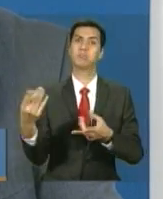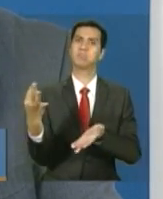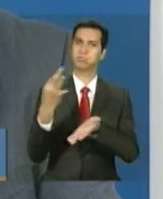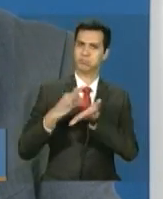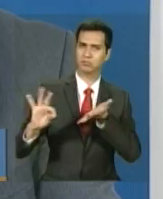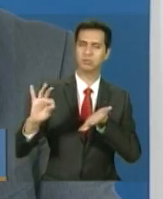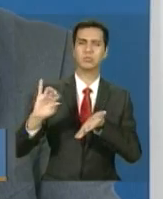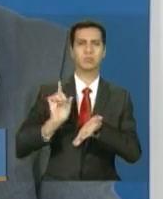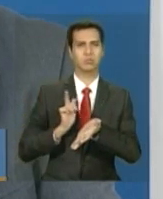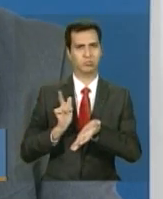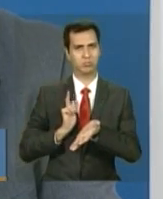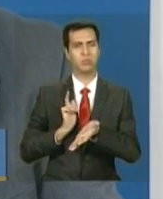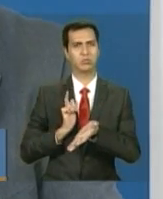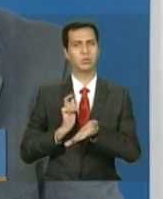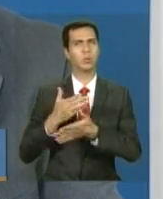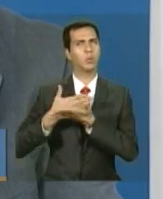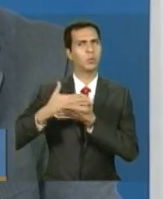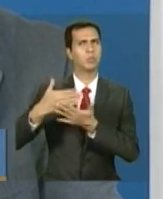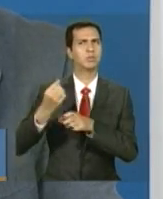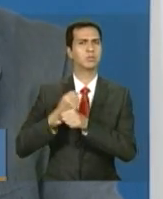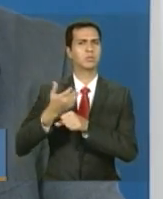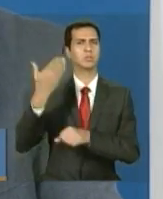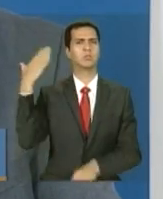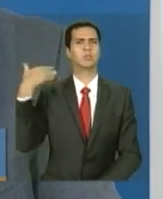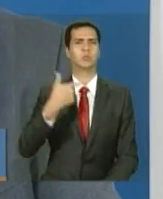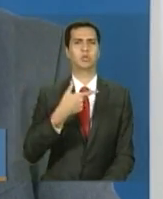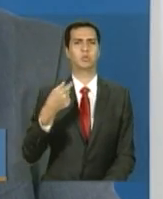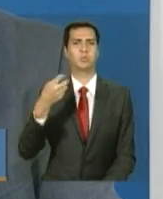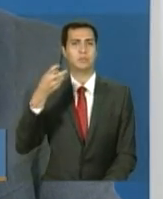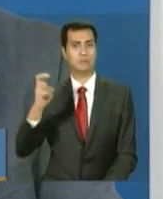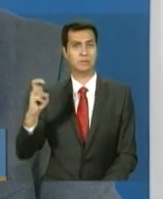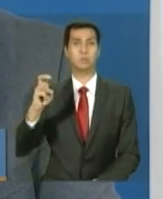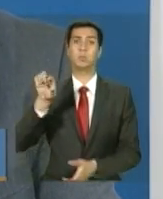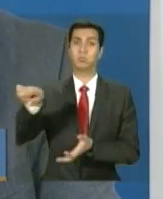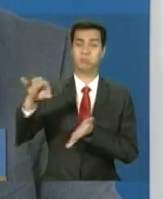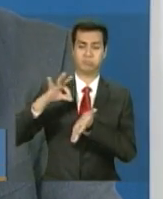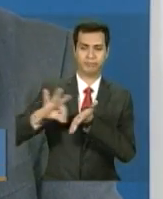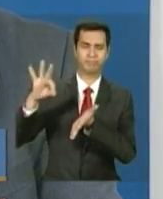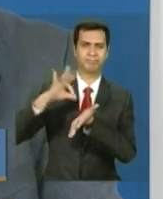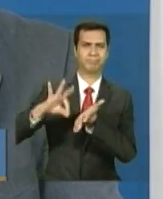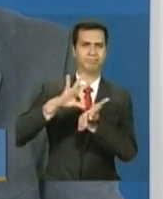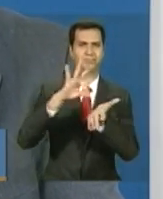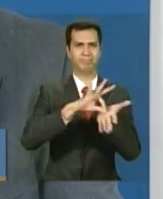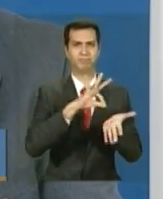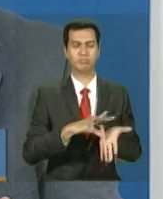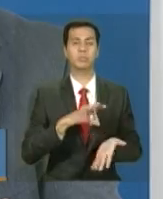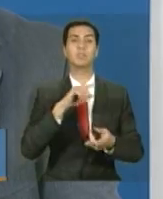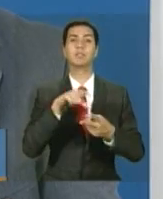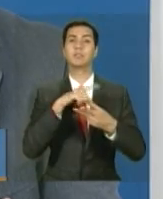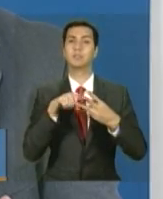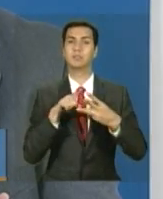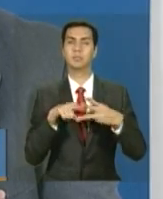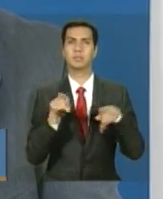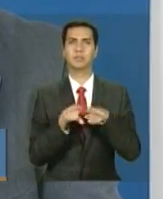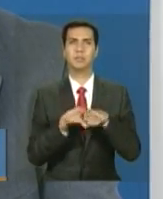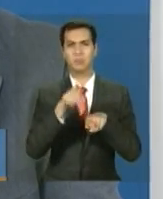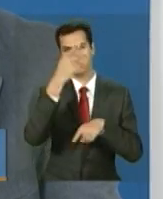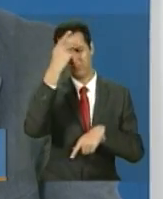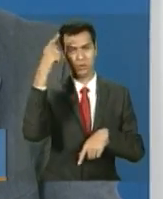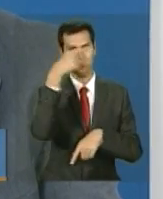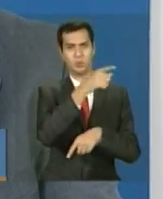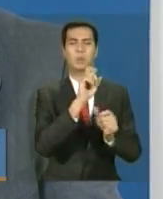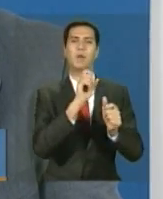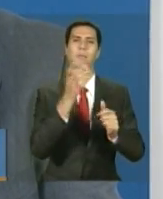específica do cadastro único Desde 2005 né Depois disso nós tivemos a inclusão dos egressos de trabalho escravo das questões